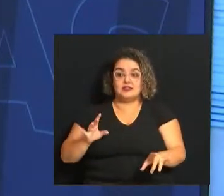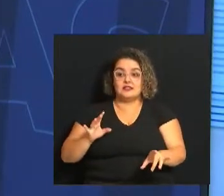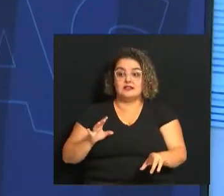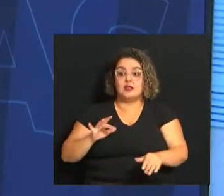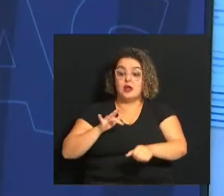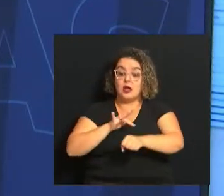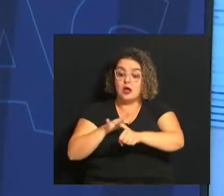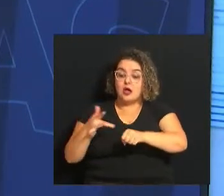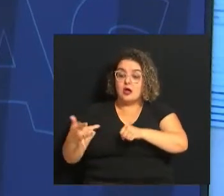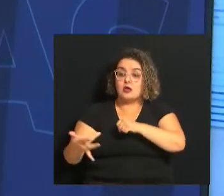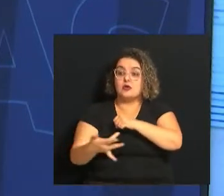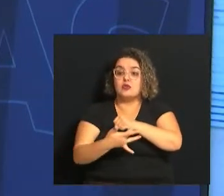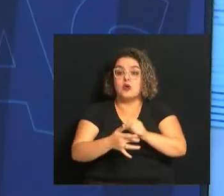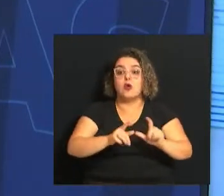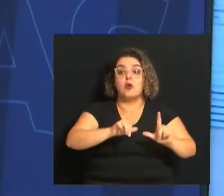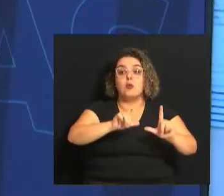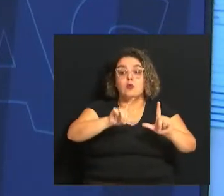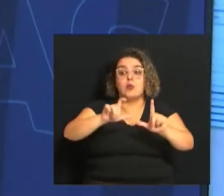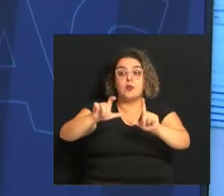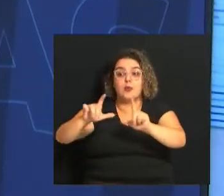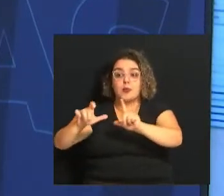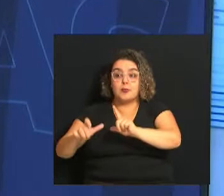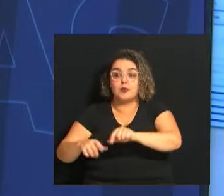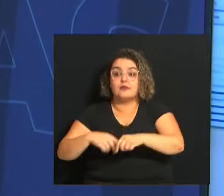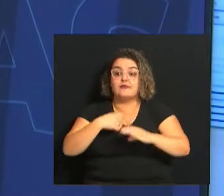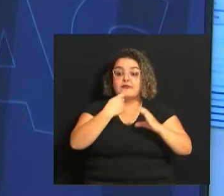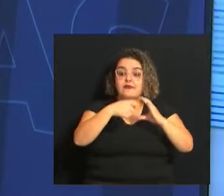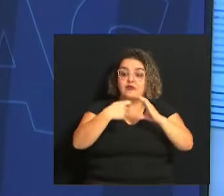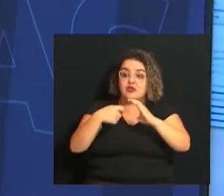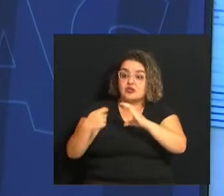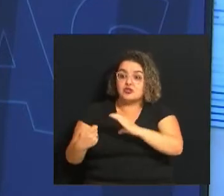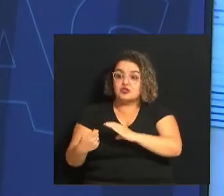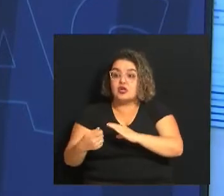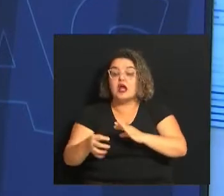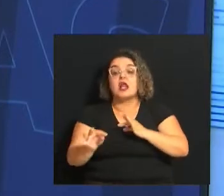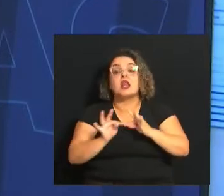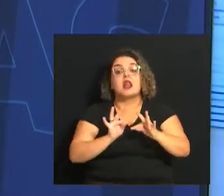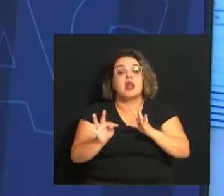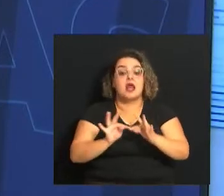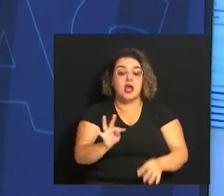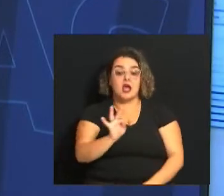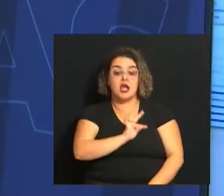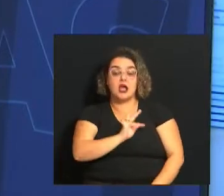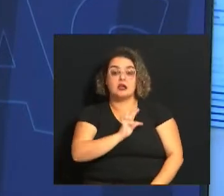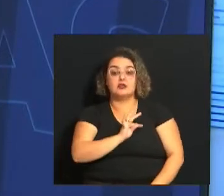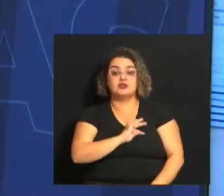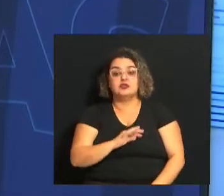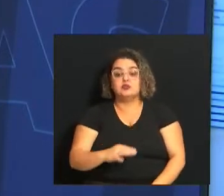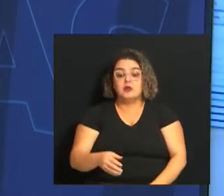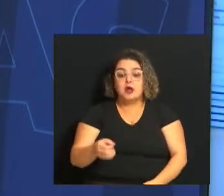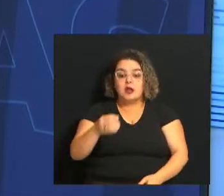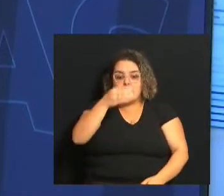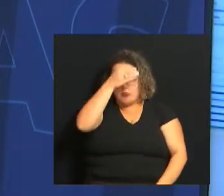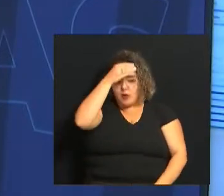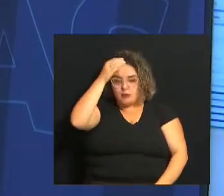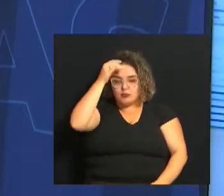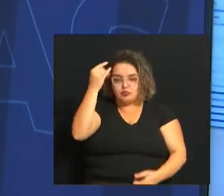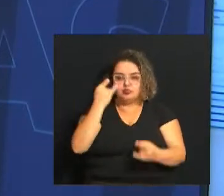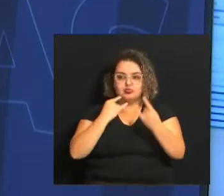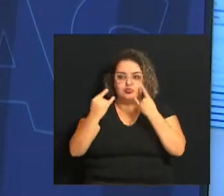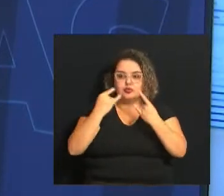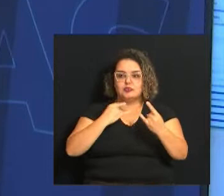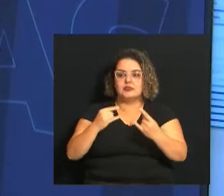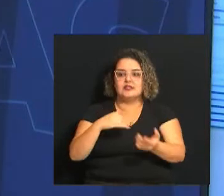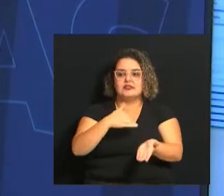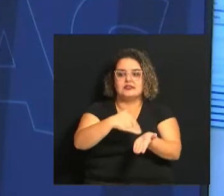sociais, fotografia, vídeo, técnicas para atrair clientes. Esta iniciativa é da Secretaria